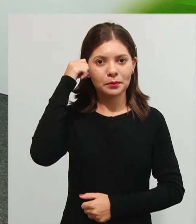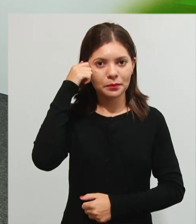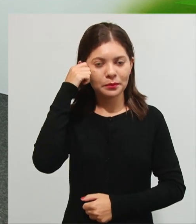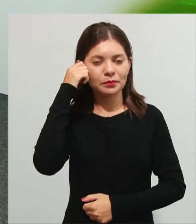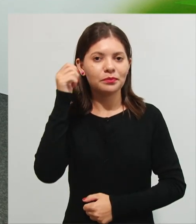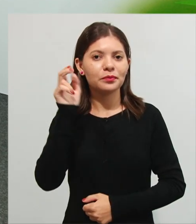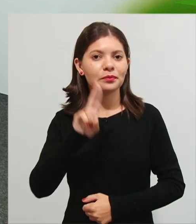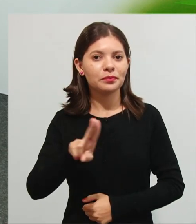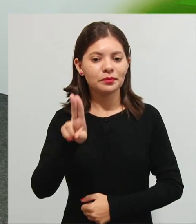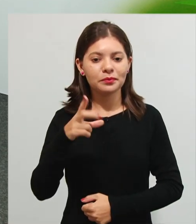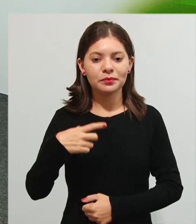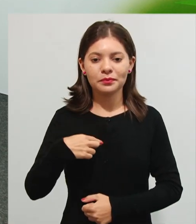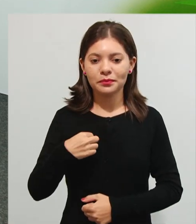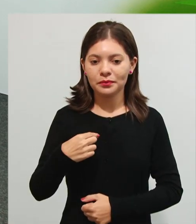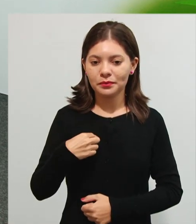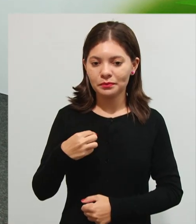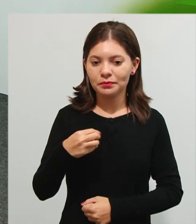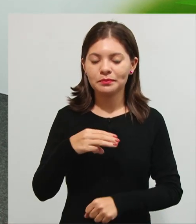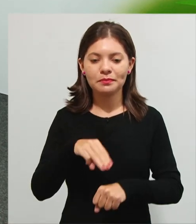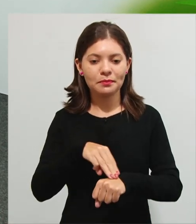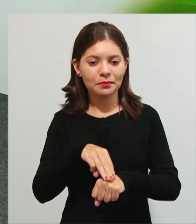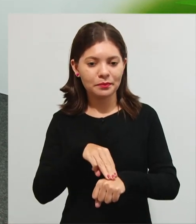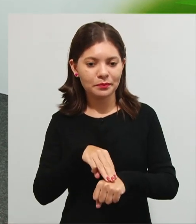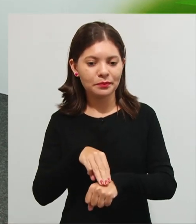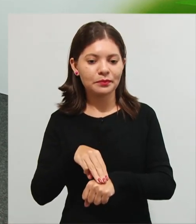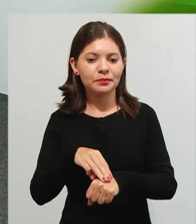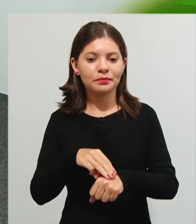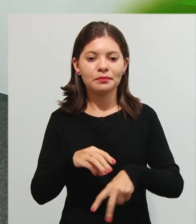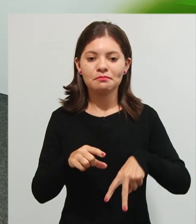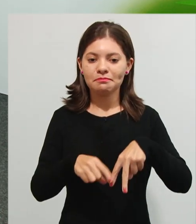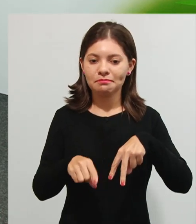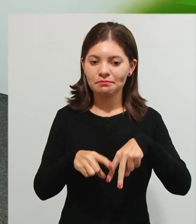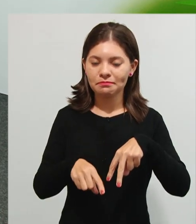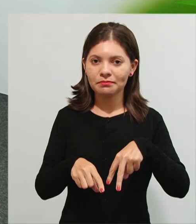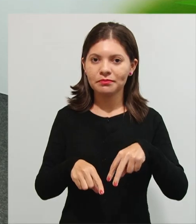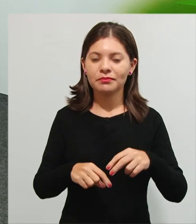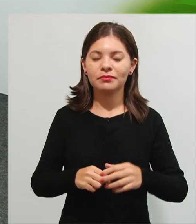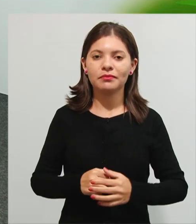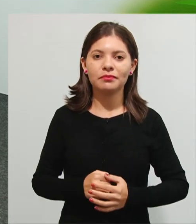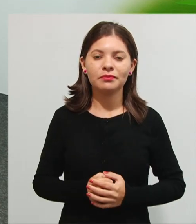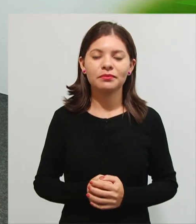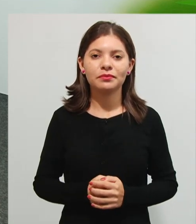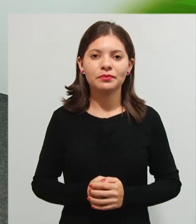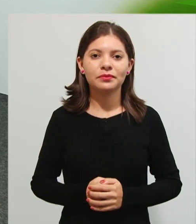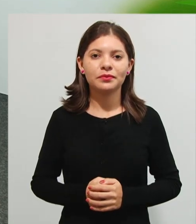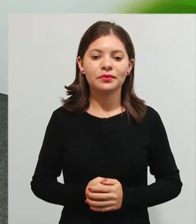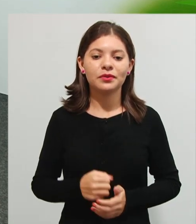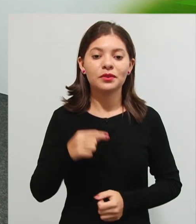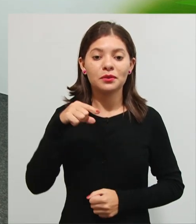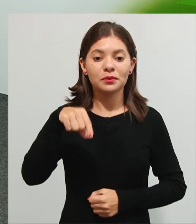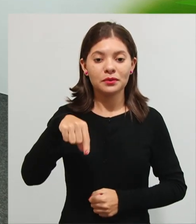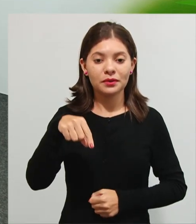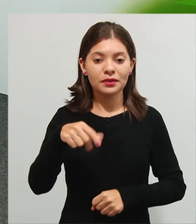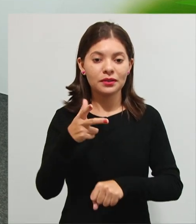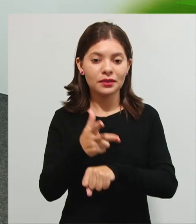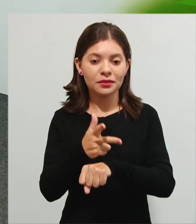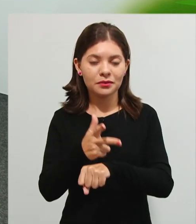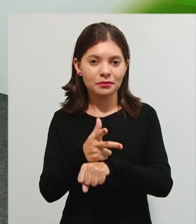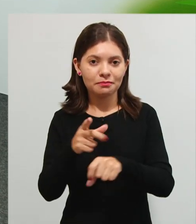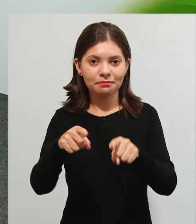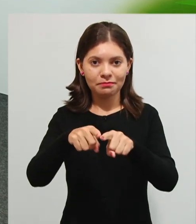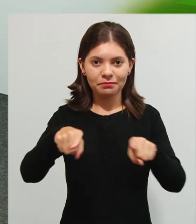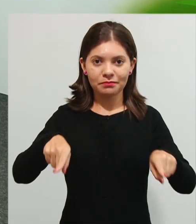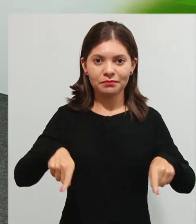pretos, estou vestindo uma camisa de cor marrom e uma calça jeans. Estou gravando